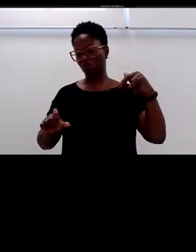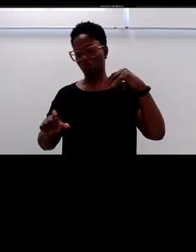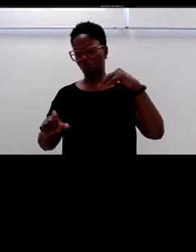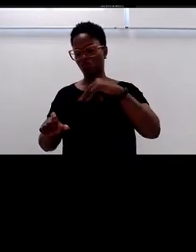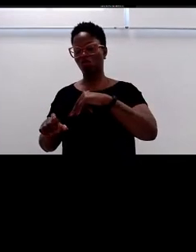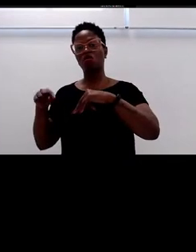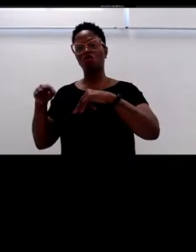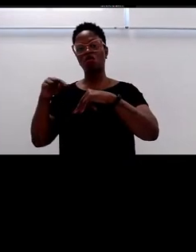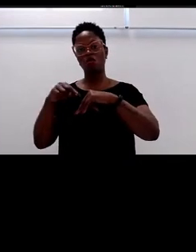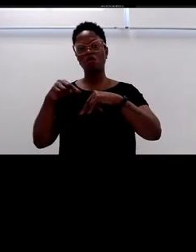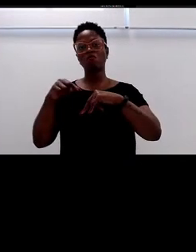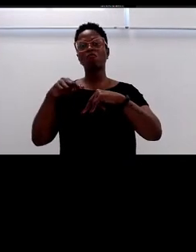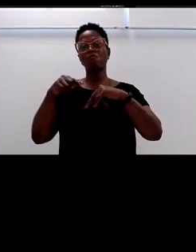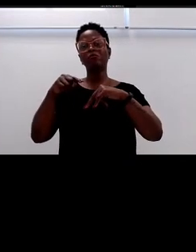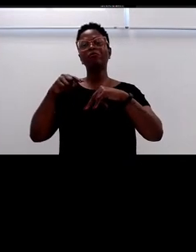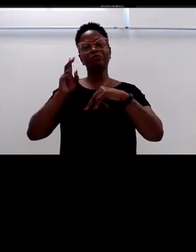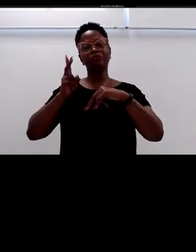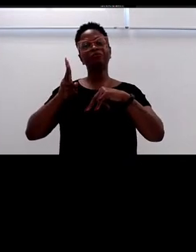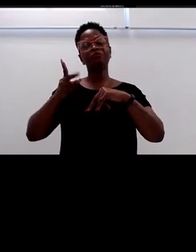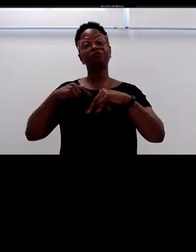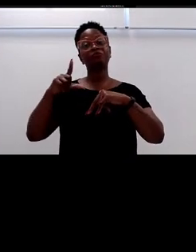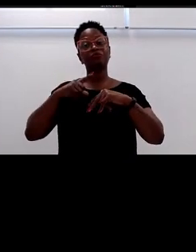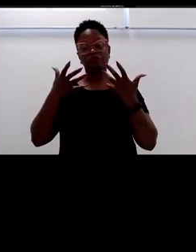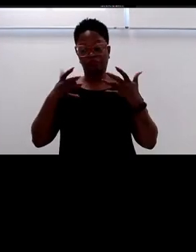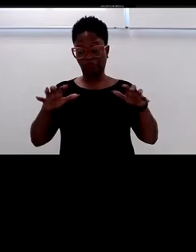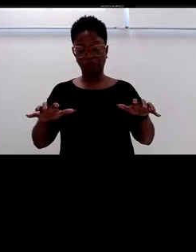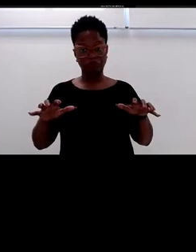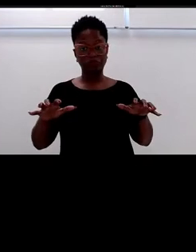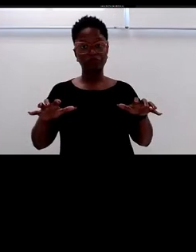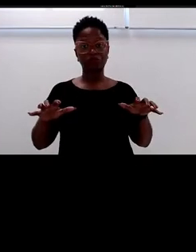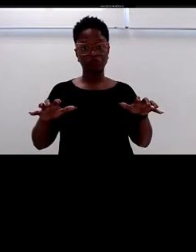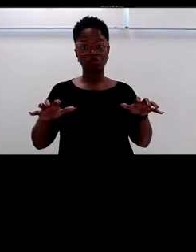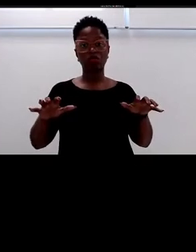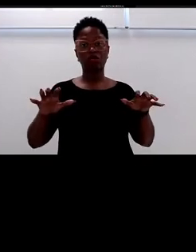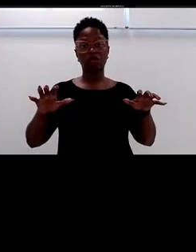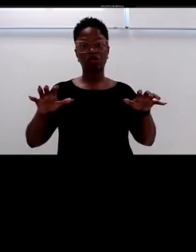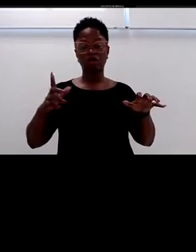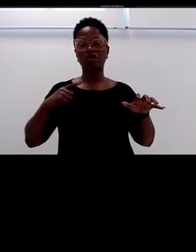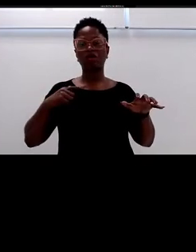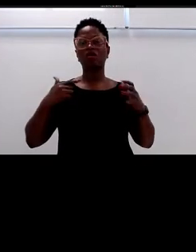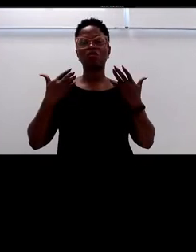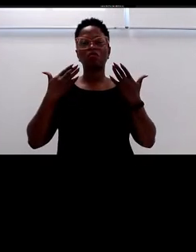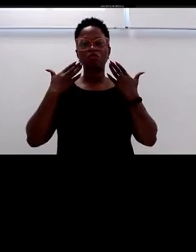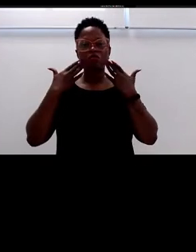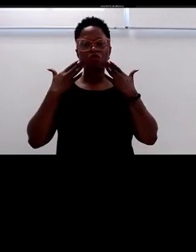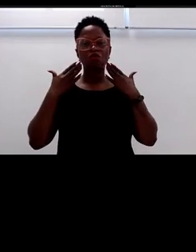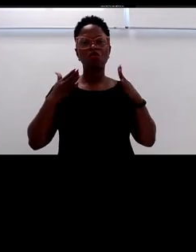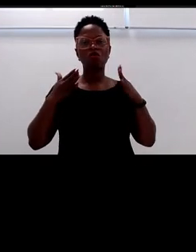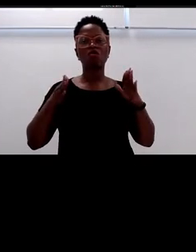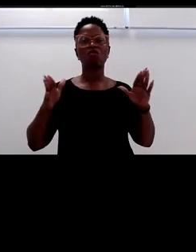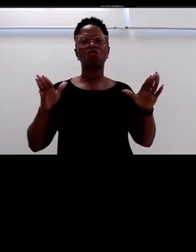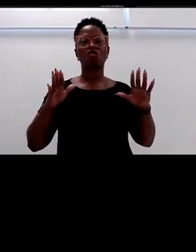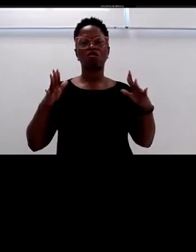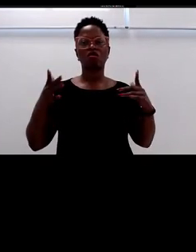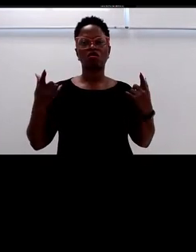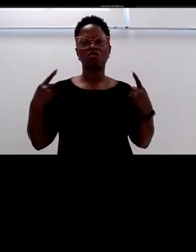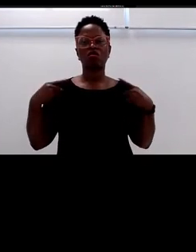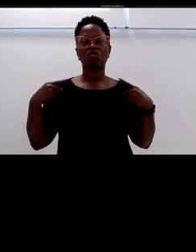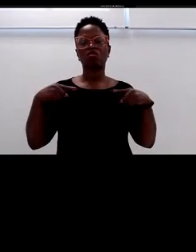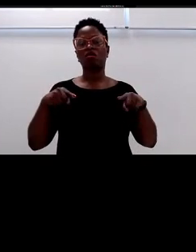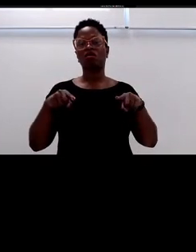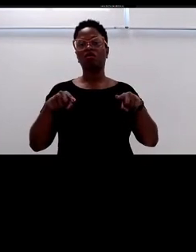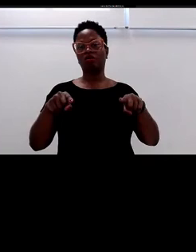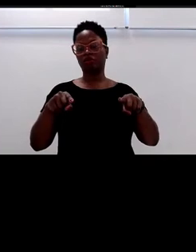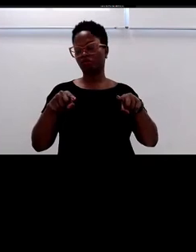se repete. São dois blocos que pontuam esse arco cruzeiro aqui no sentido de uma